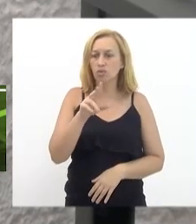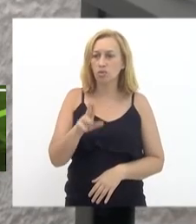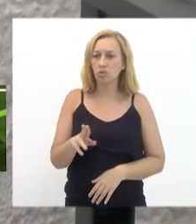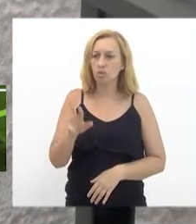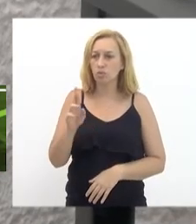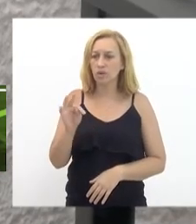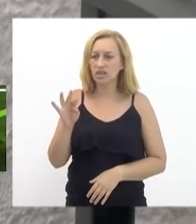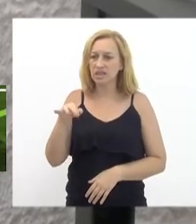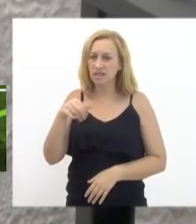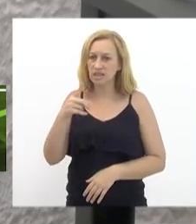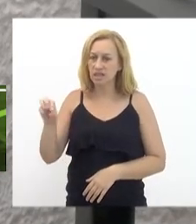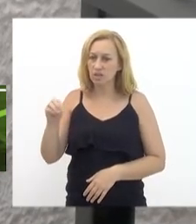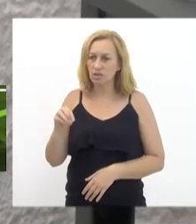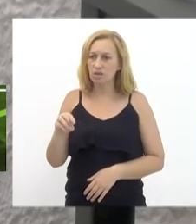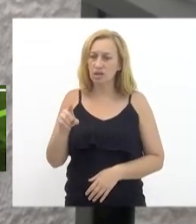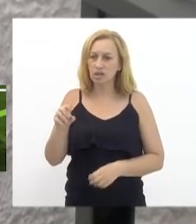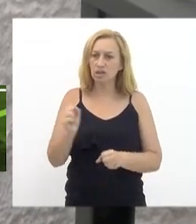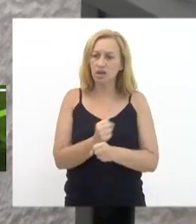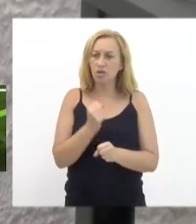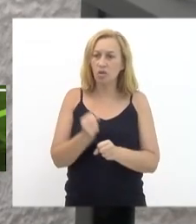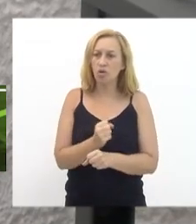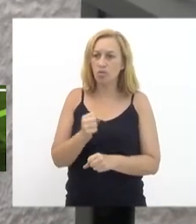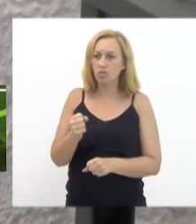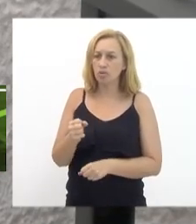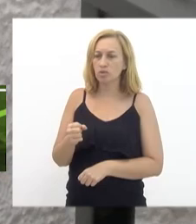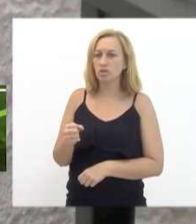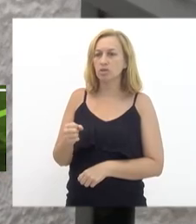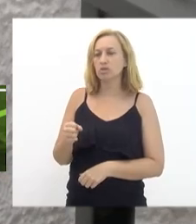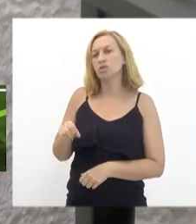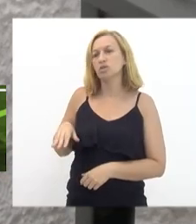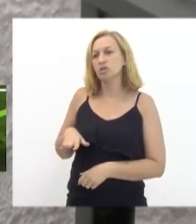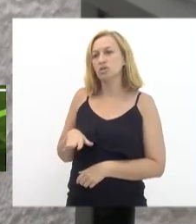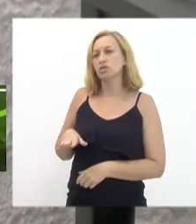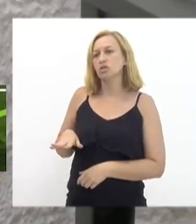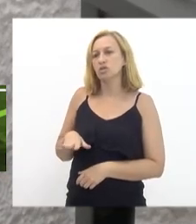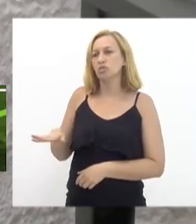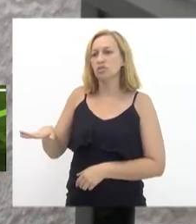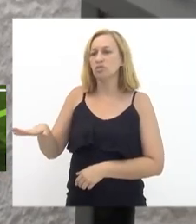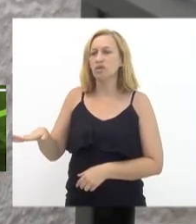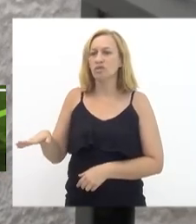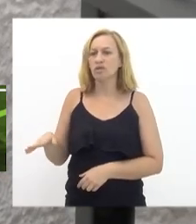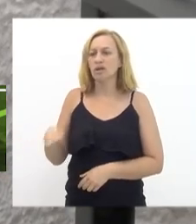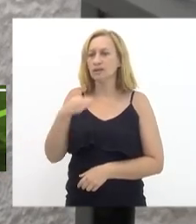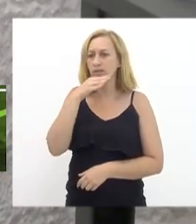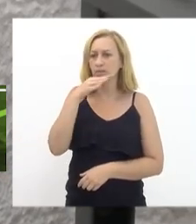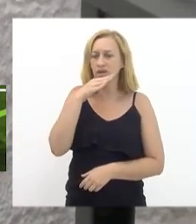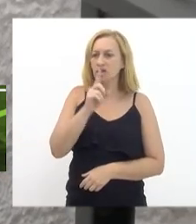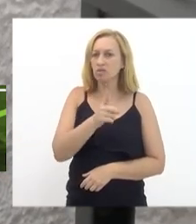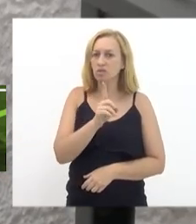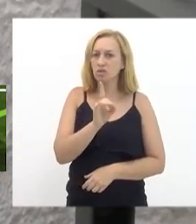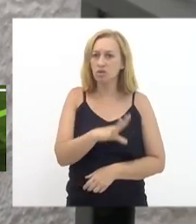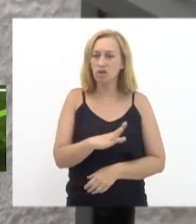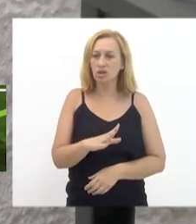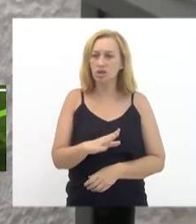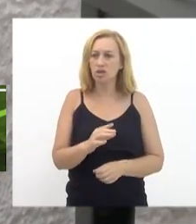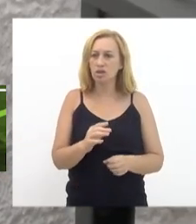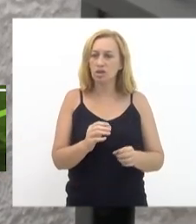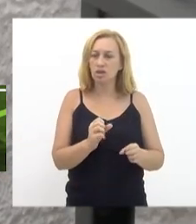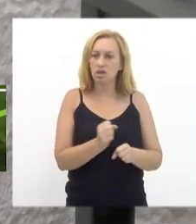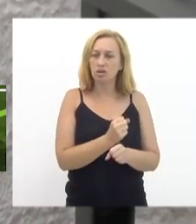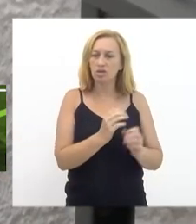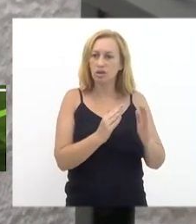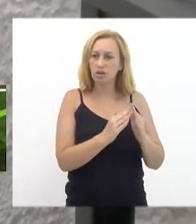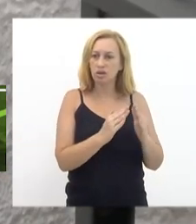ela essa obra do Morro da Mangueira do Complexo da Mangueira Ela não é uma obra sódio para alimentação ela inclui